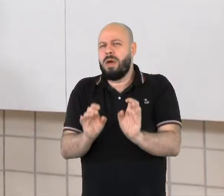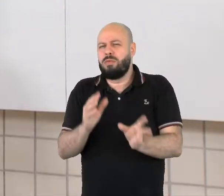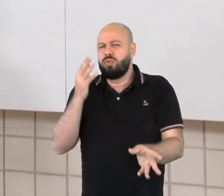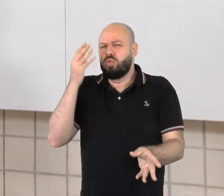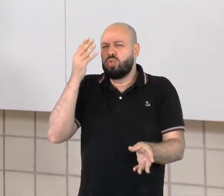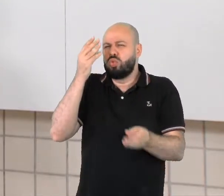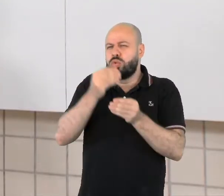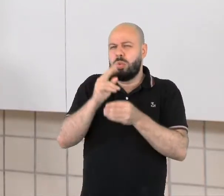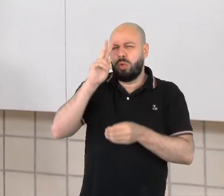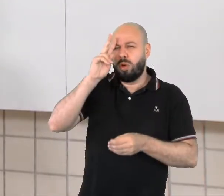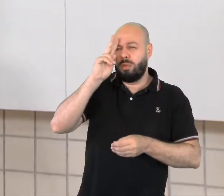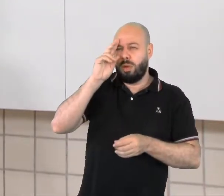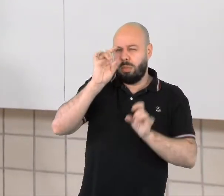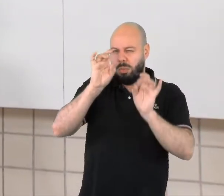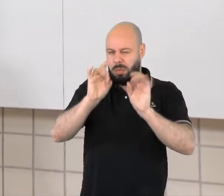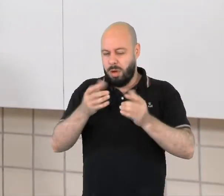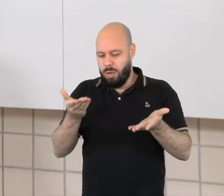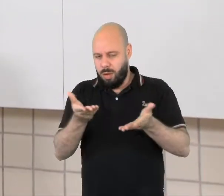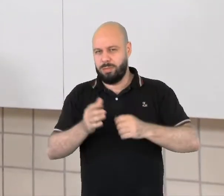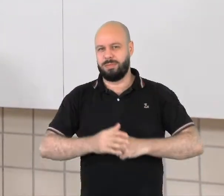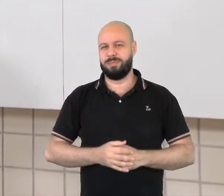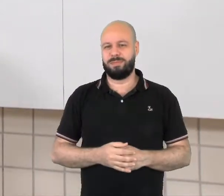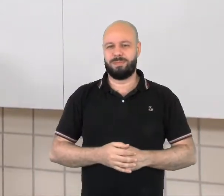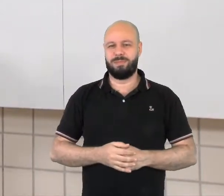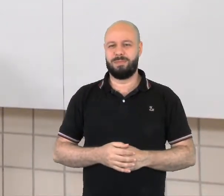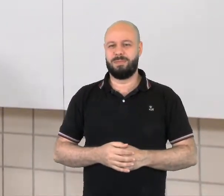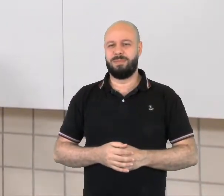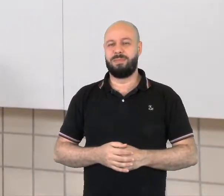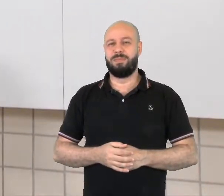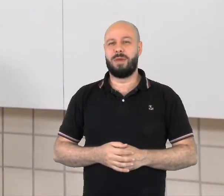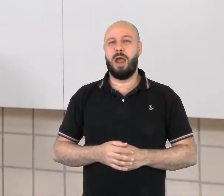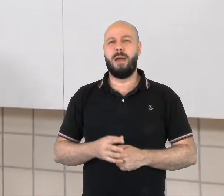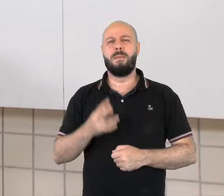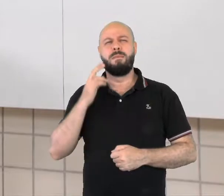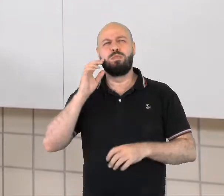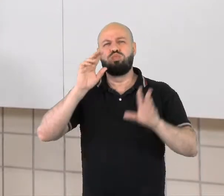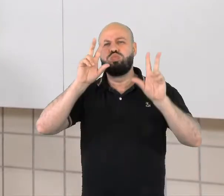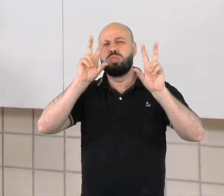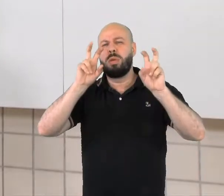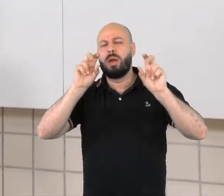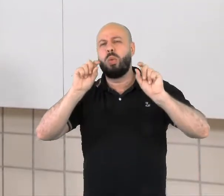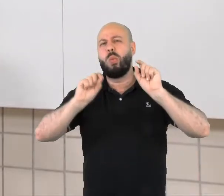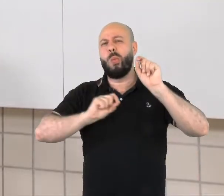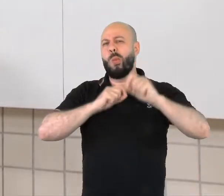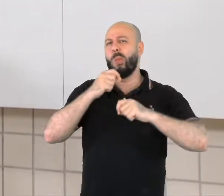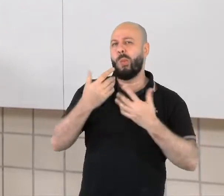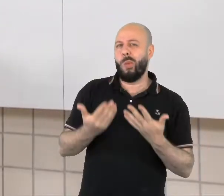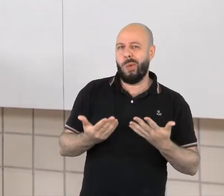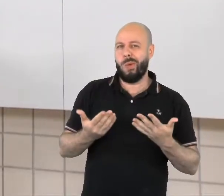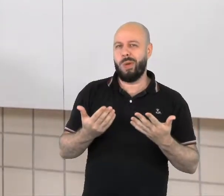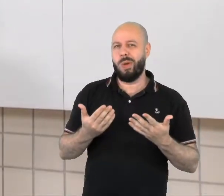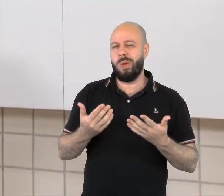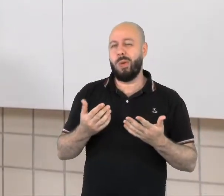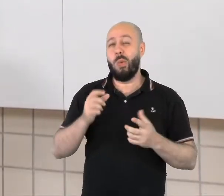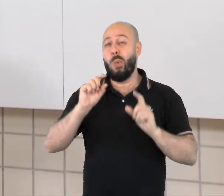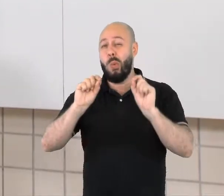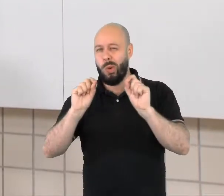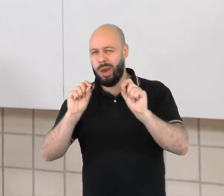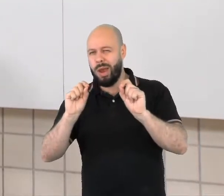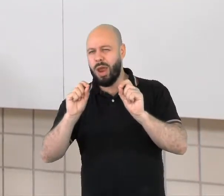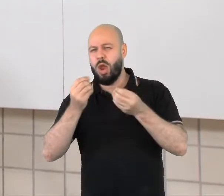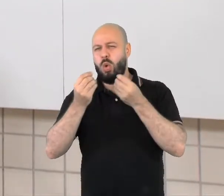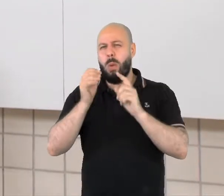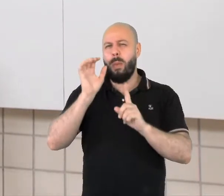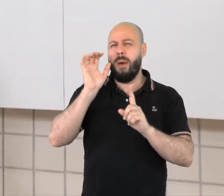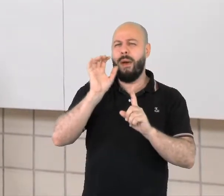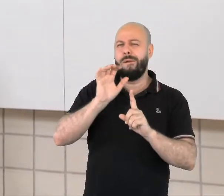especial nessa de hoje, tá? Nós vamos estar olhando o que foi e o que influencia e como que